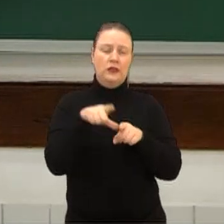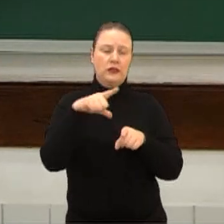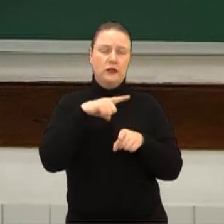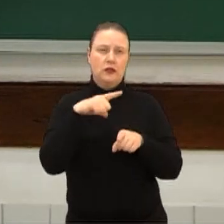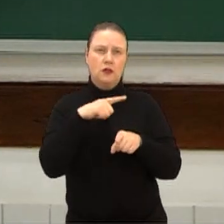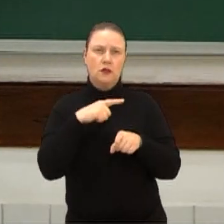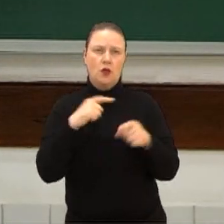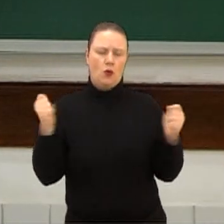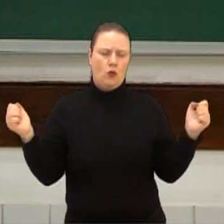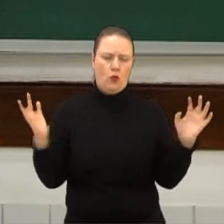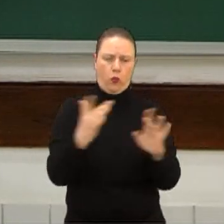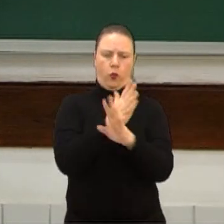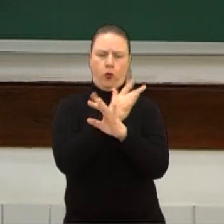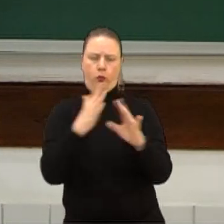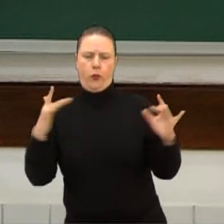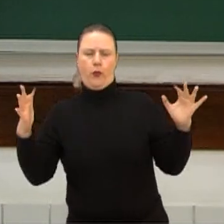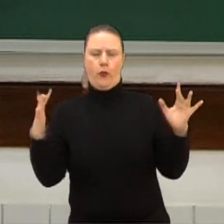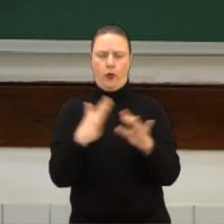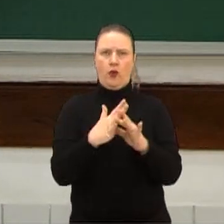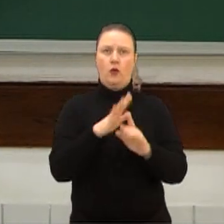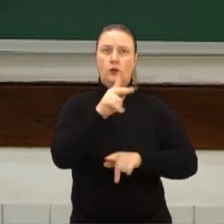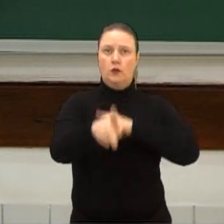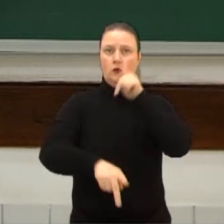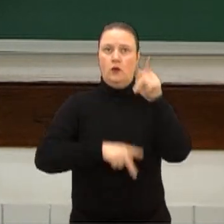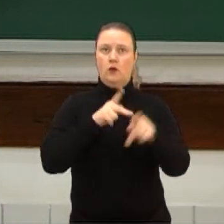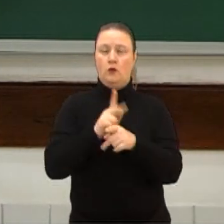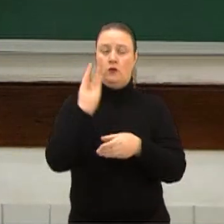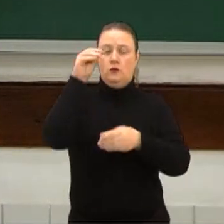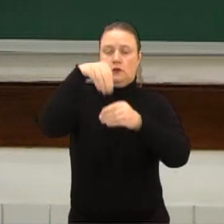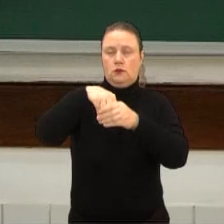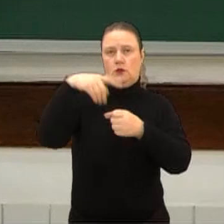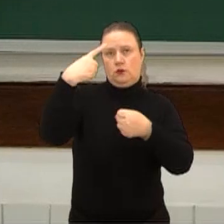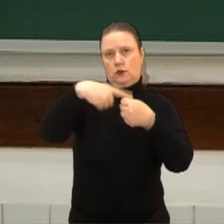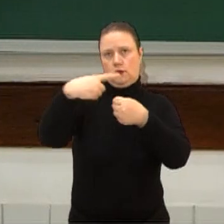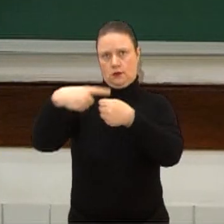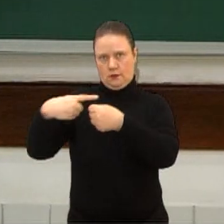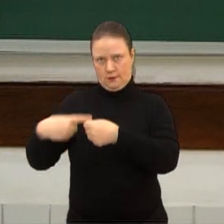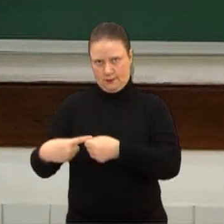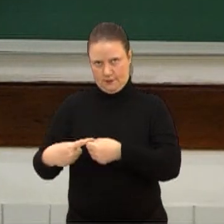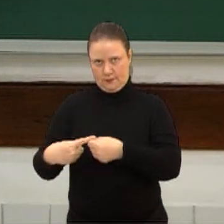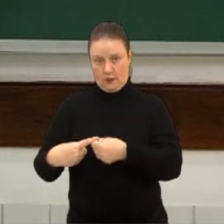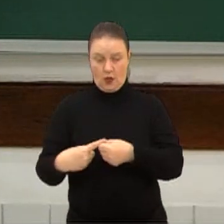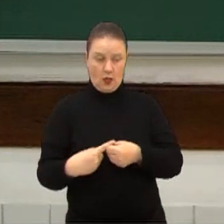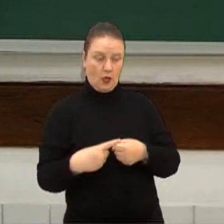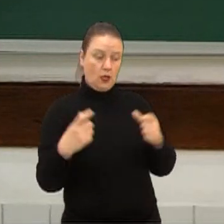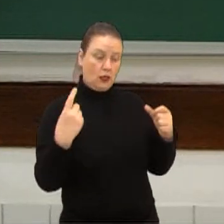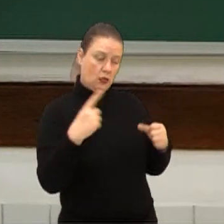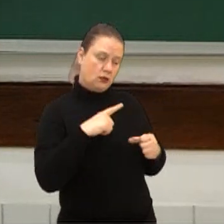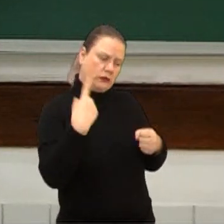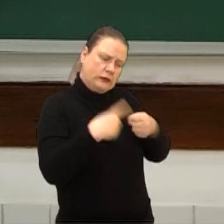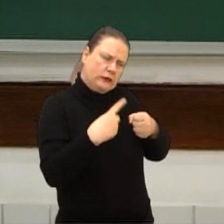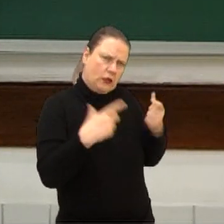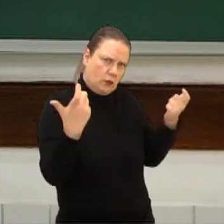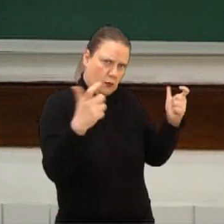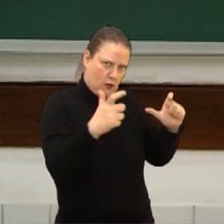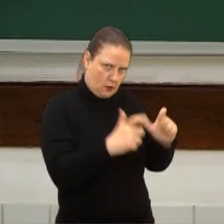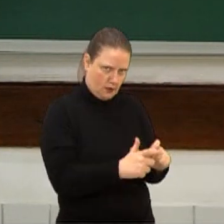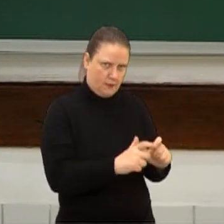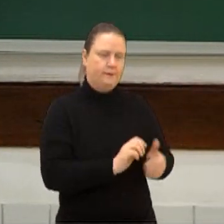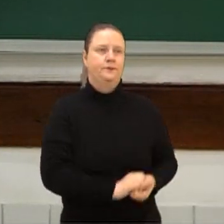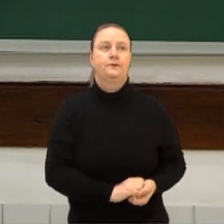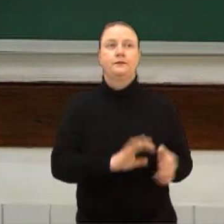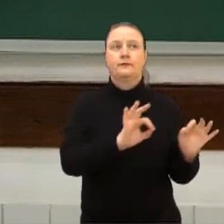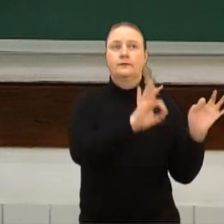aglomeração urbana maior no litoral e menor no interior. Para fechar este bloquinho, vamos fazer